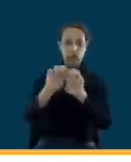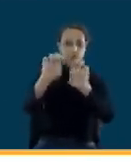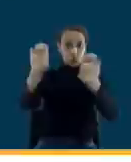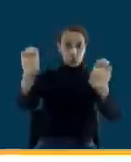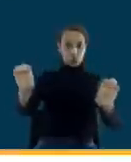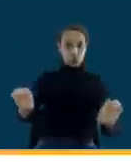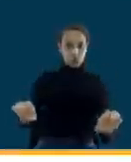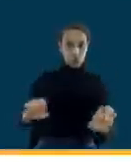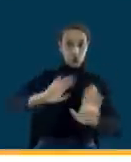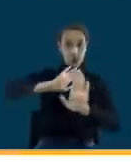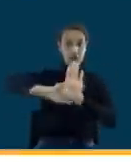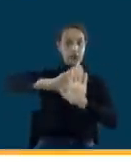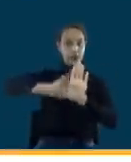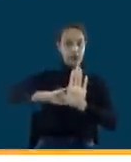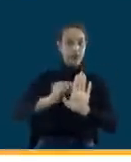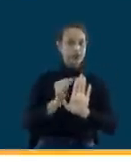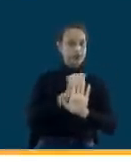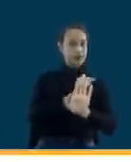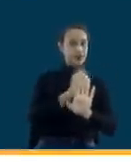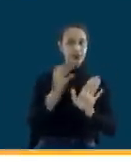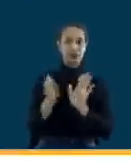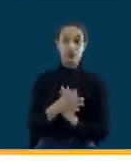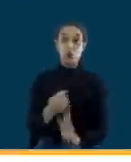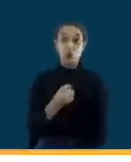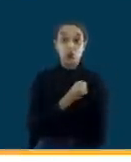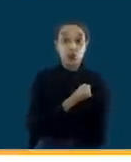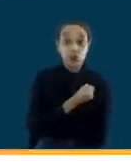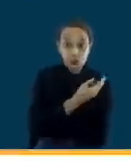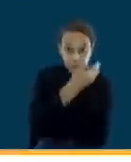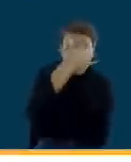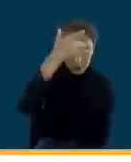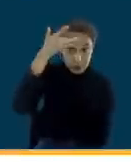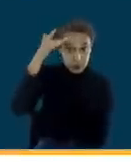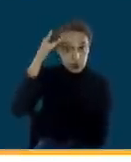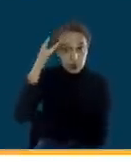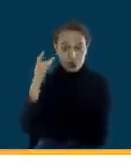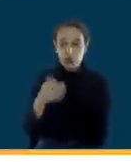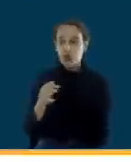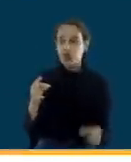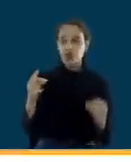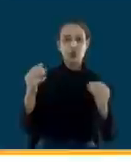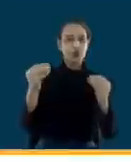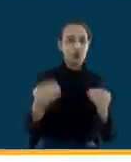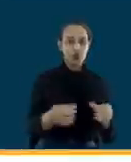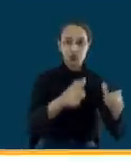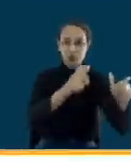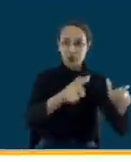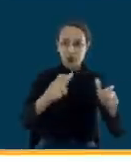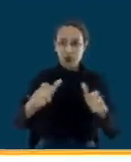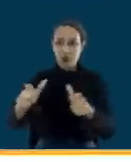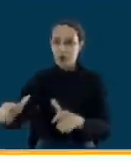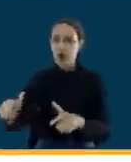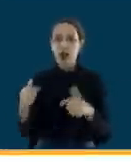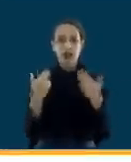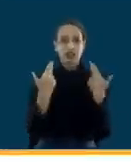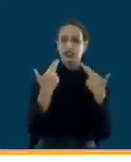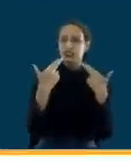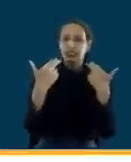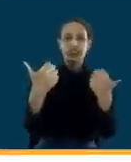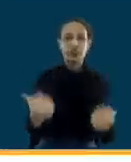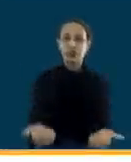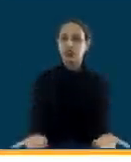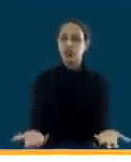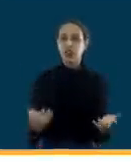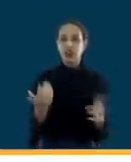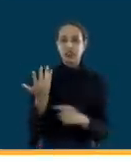é muito grande, o número de pessoas em todas as manifestações, em todas as linguagens artísticas, nós temos um